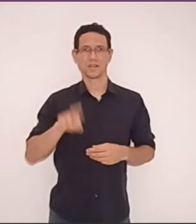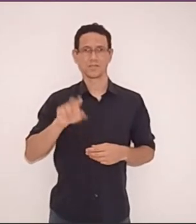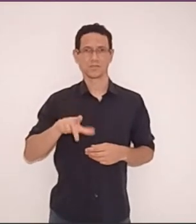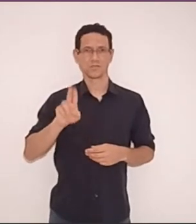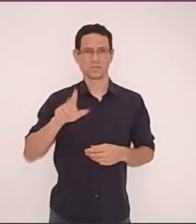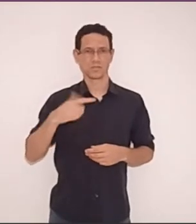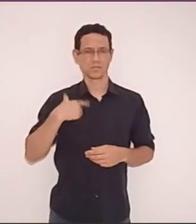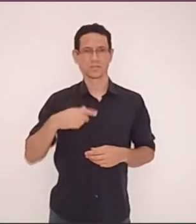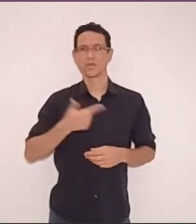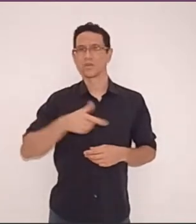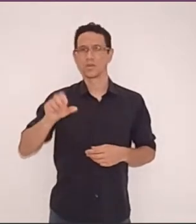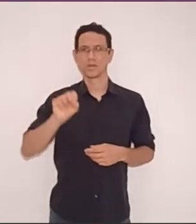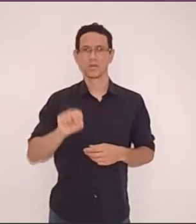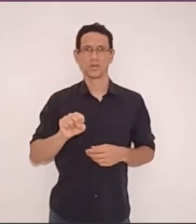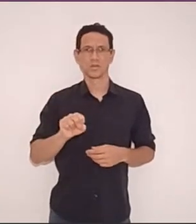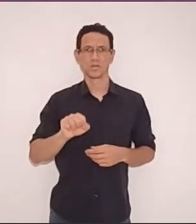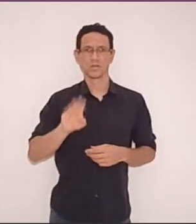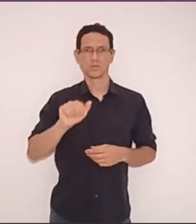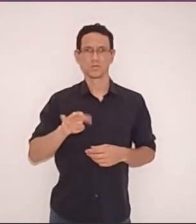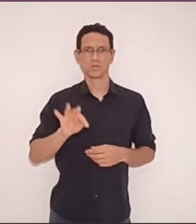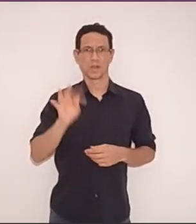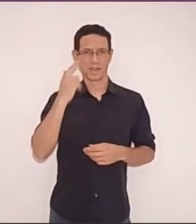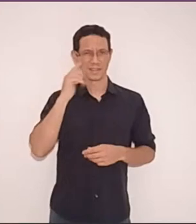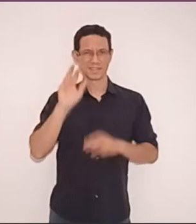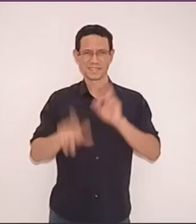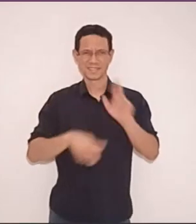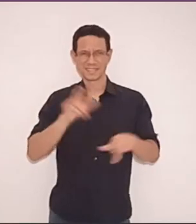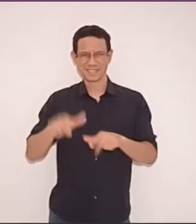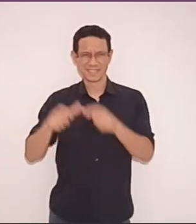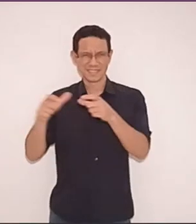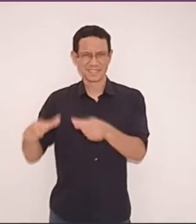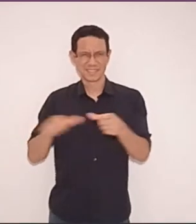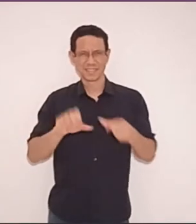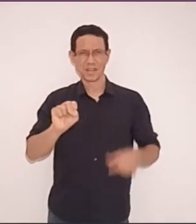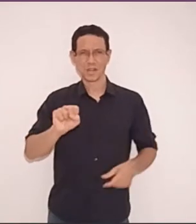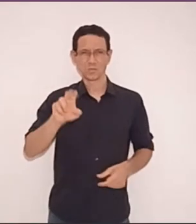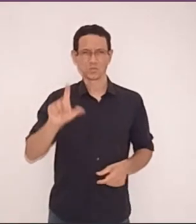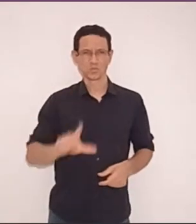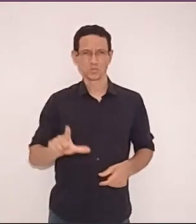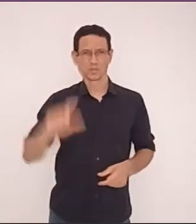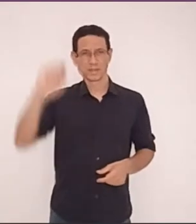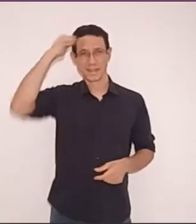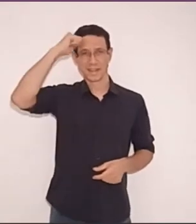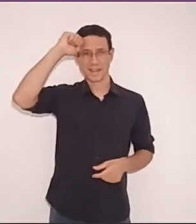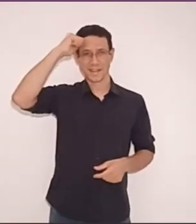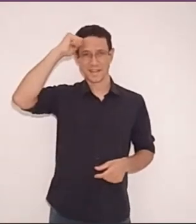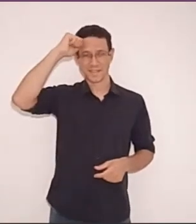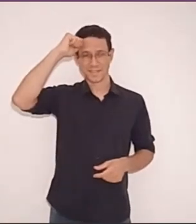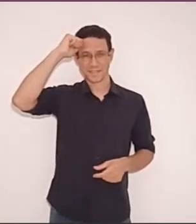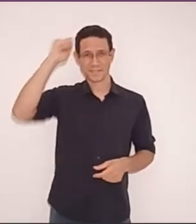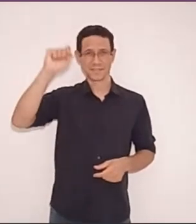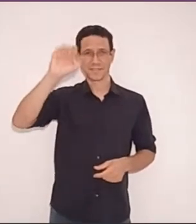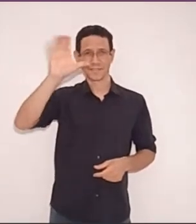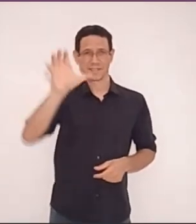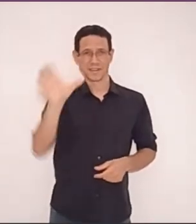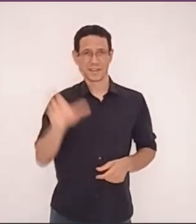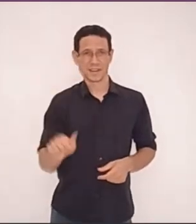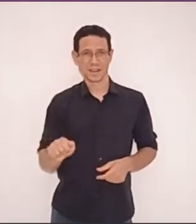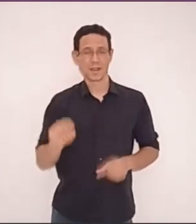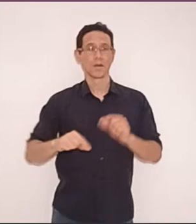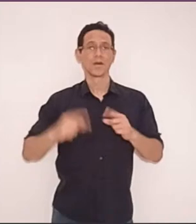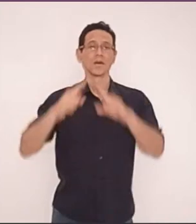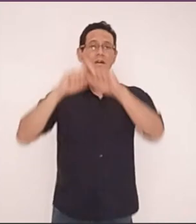de pele os quais povos africanos é do sul da África competição